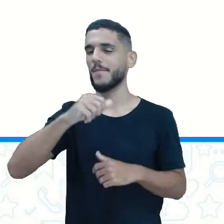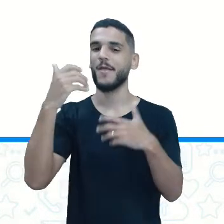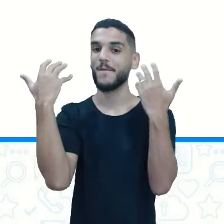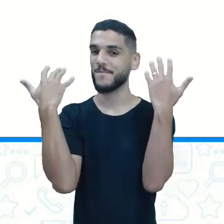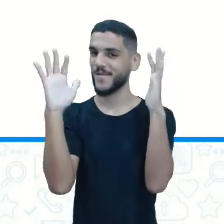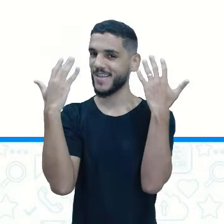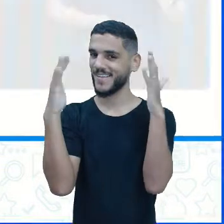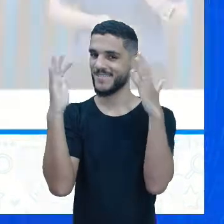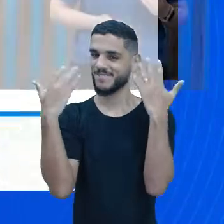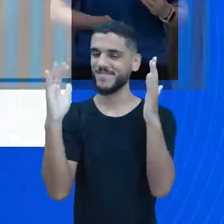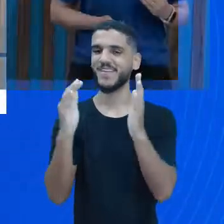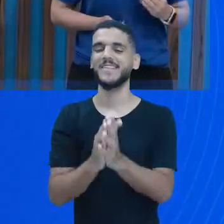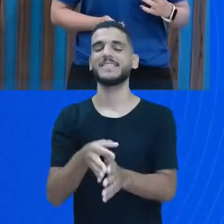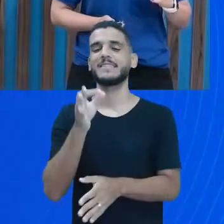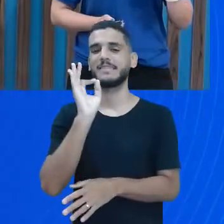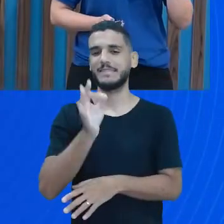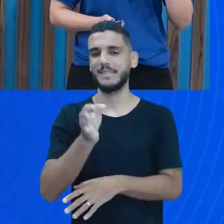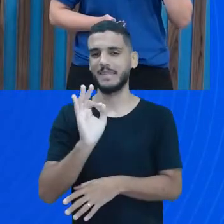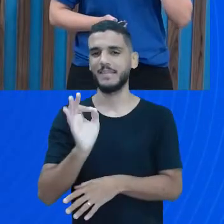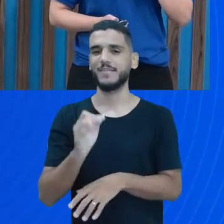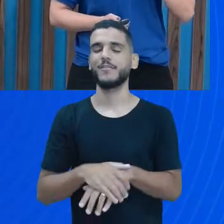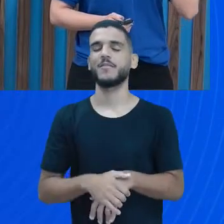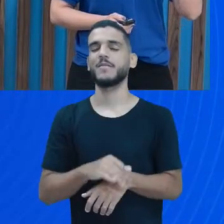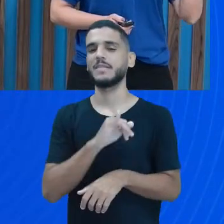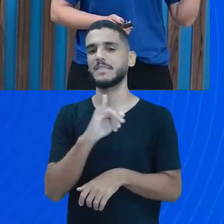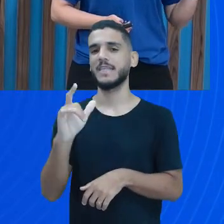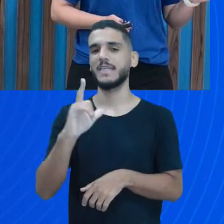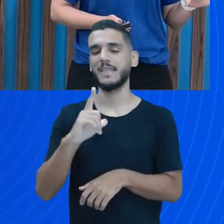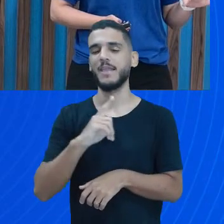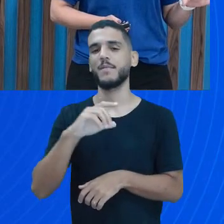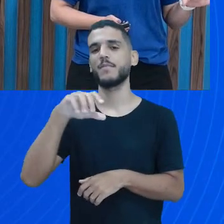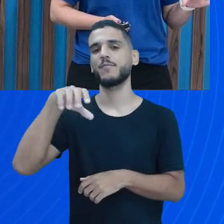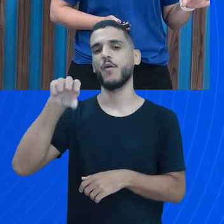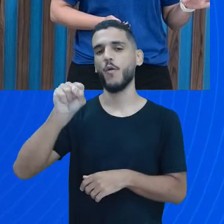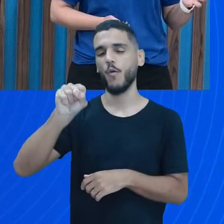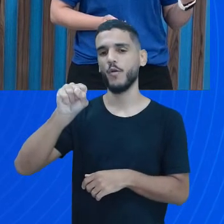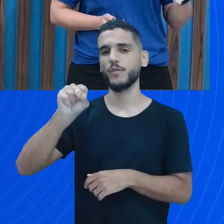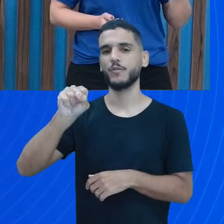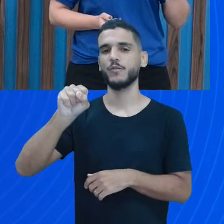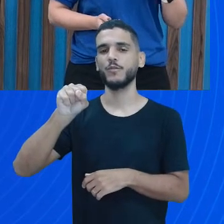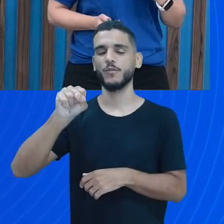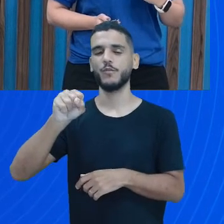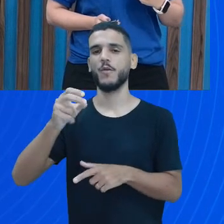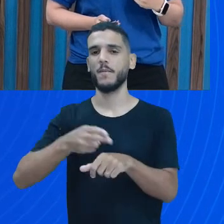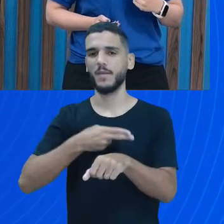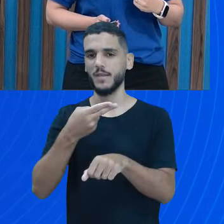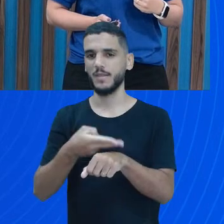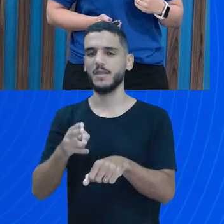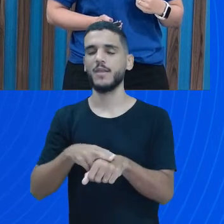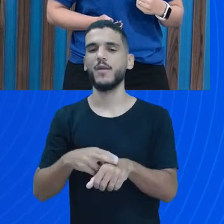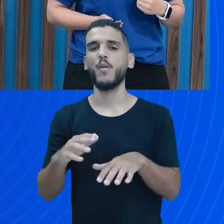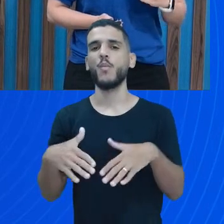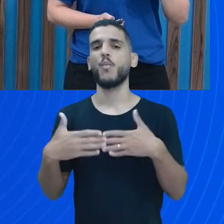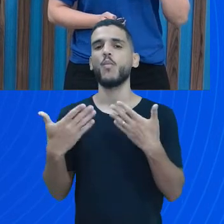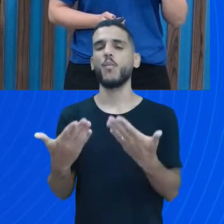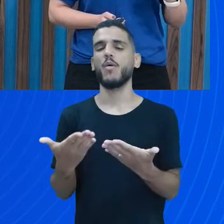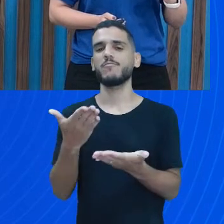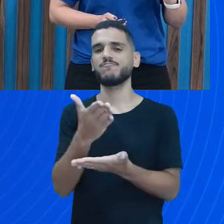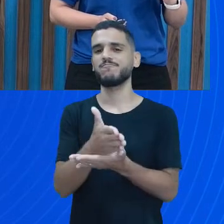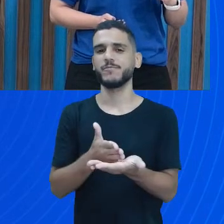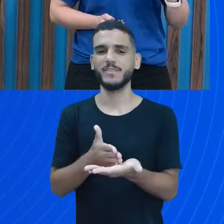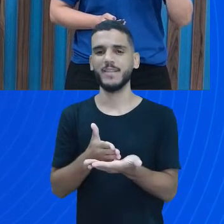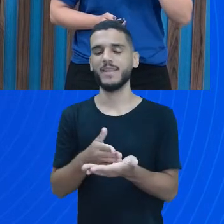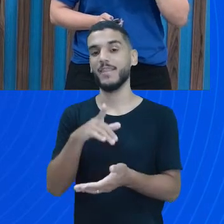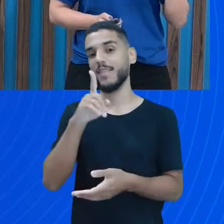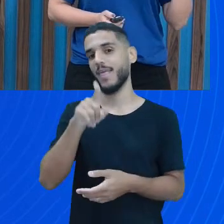Parabéns, viu, Isabela? Exatamente. Se a gente tem 8 brigadeiros, qual é a metade de 8?